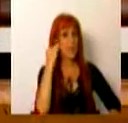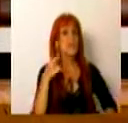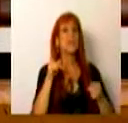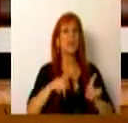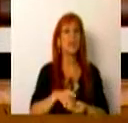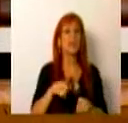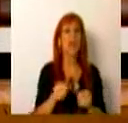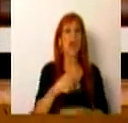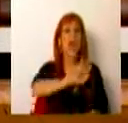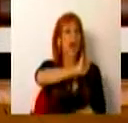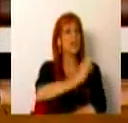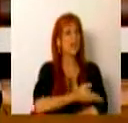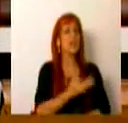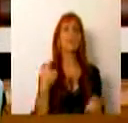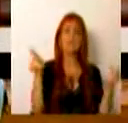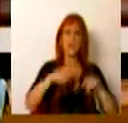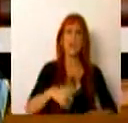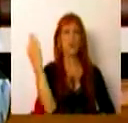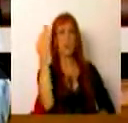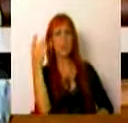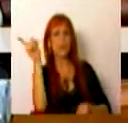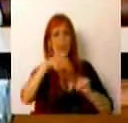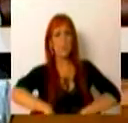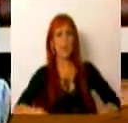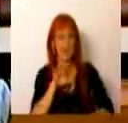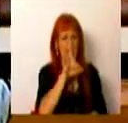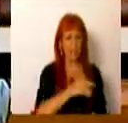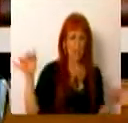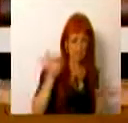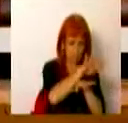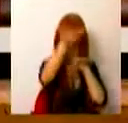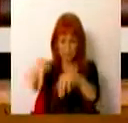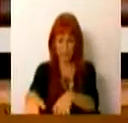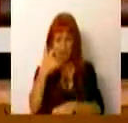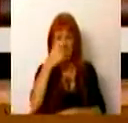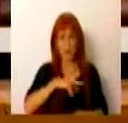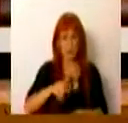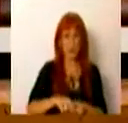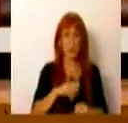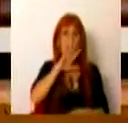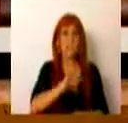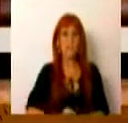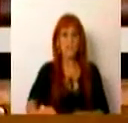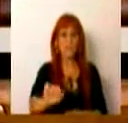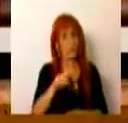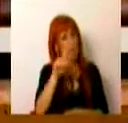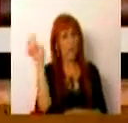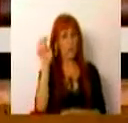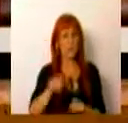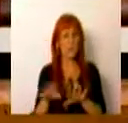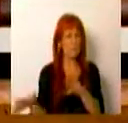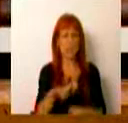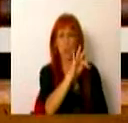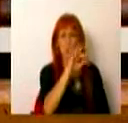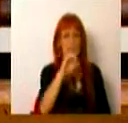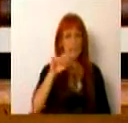para o distrito de Aveiro, mas também para o Porto e para Lisboa. Os portugueses e lusodescendentes na Venezuela, que rondarão os